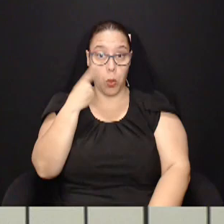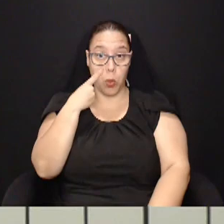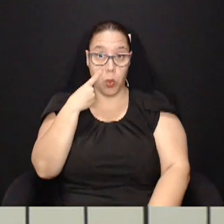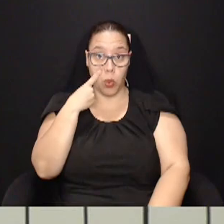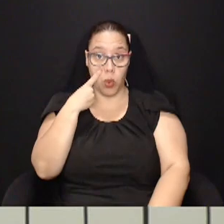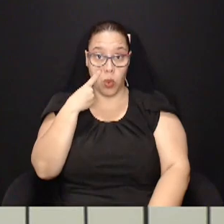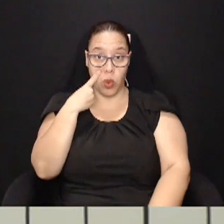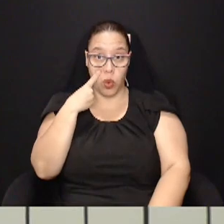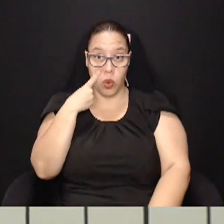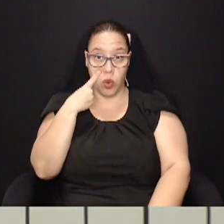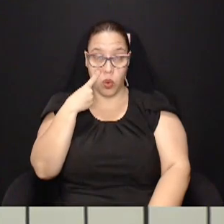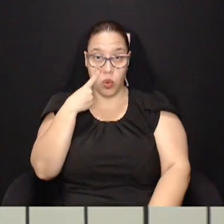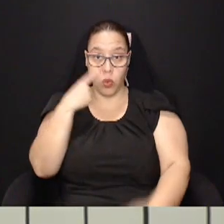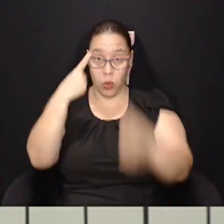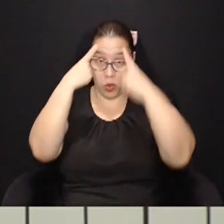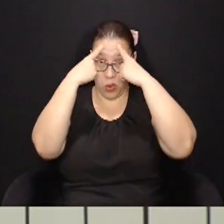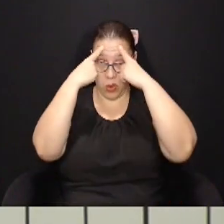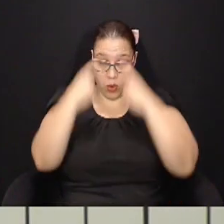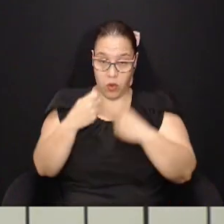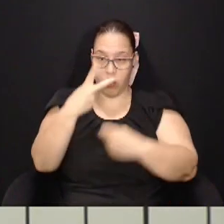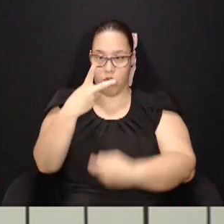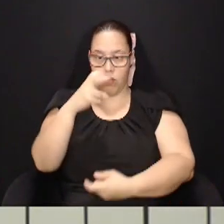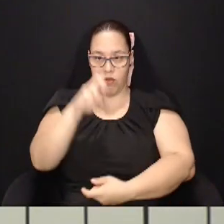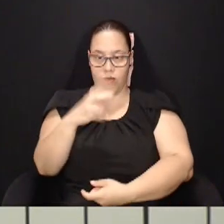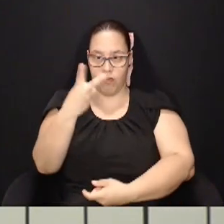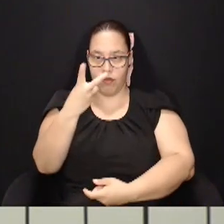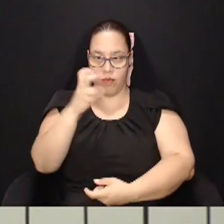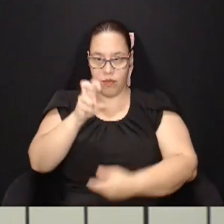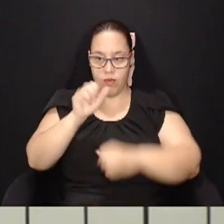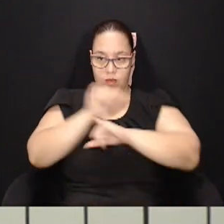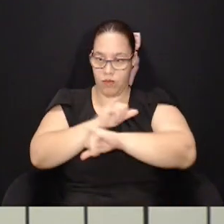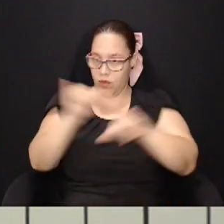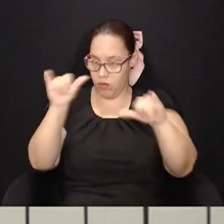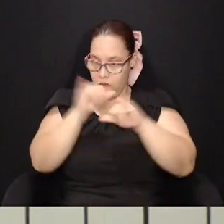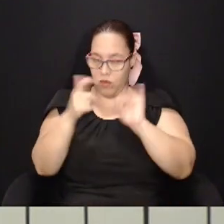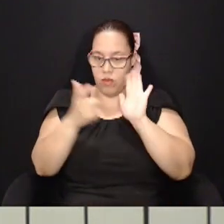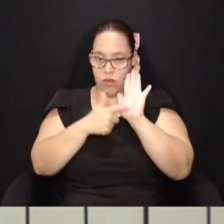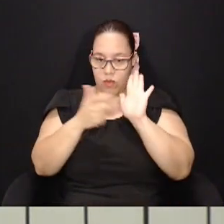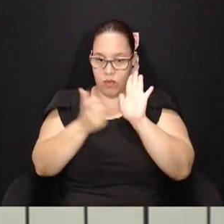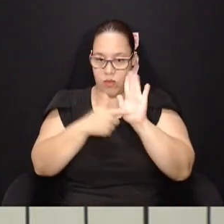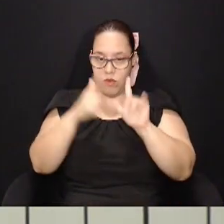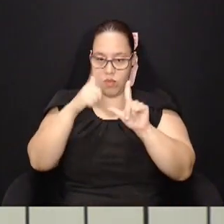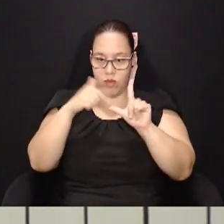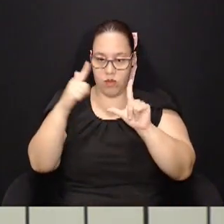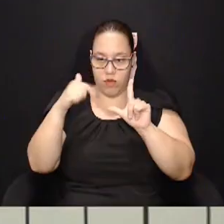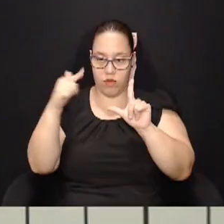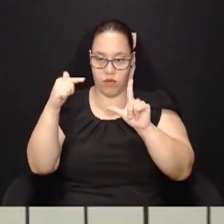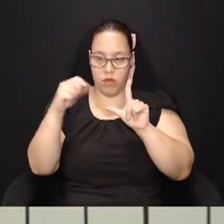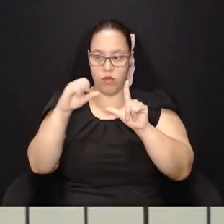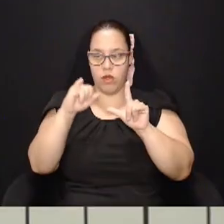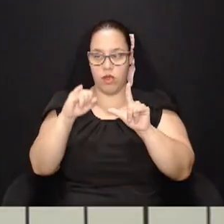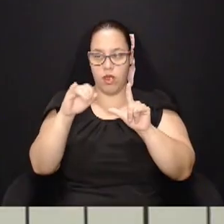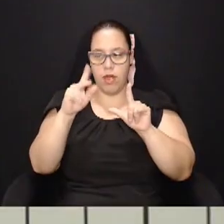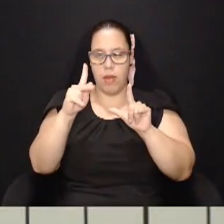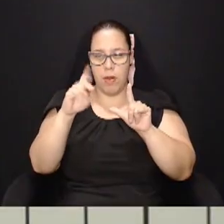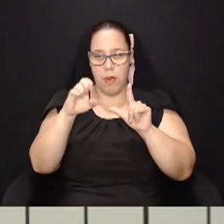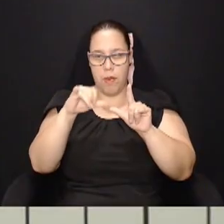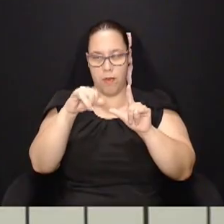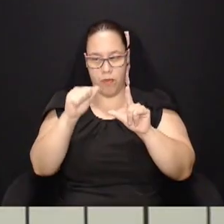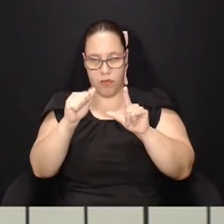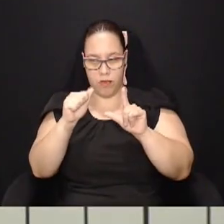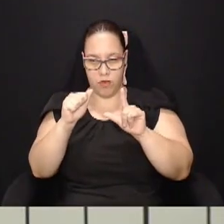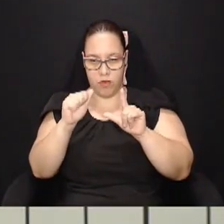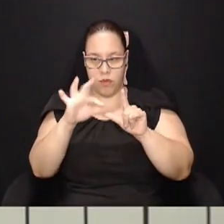da Violência 2025, divulgado pelo Instituto de Pesquisa Econômica Aplicada, que é o IPEA, e pelo Fórum Brasileiro de